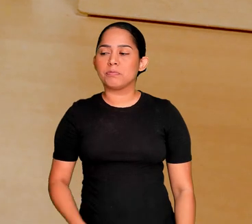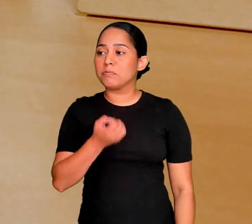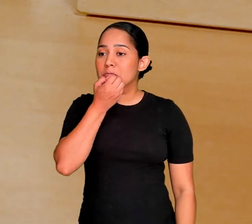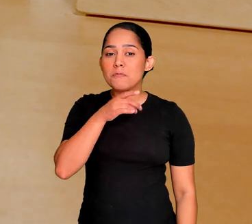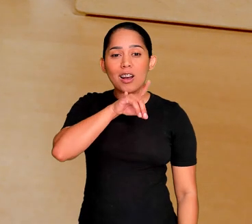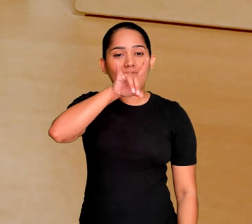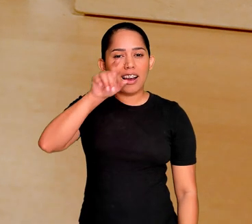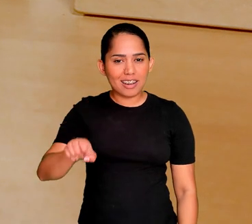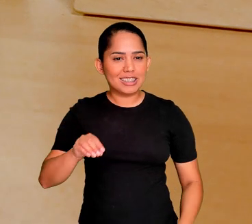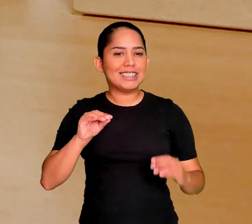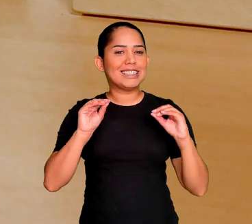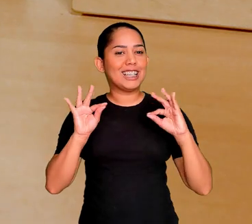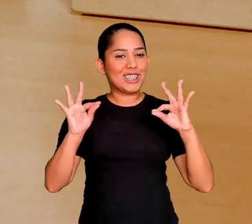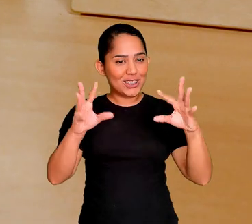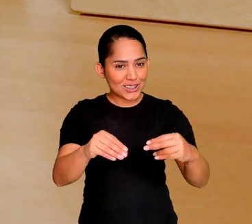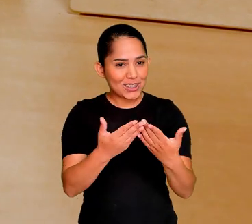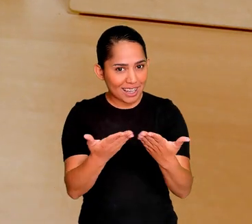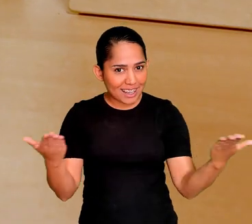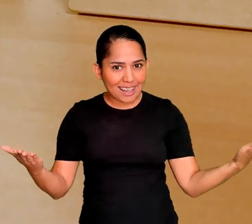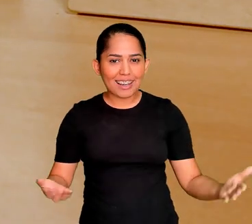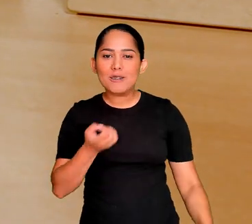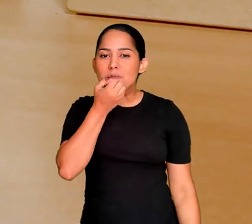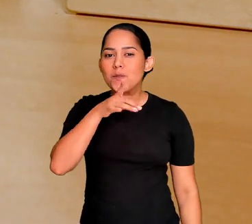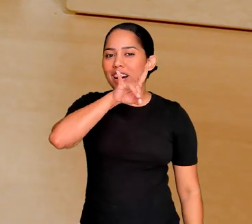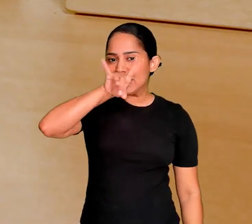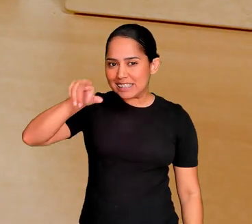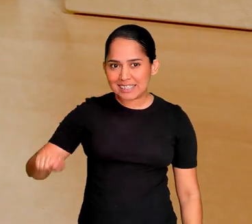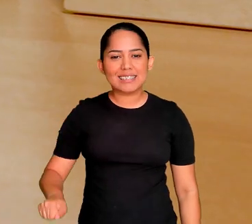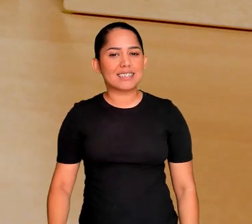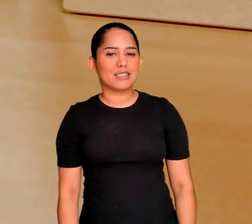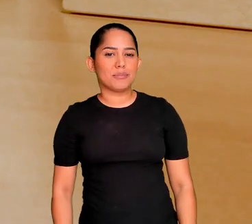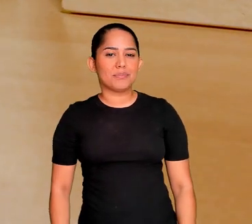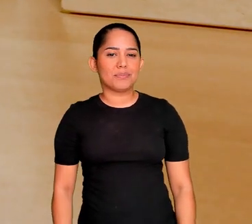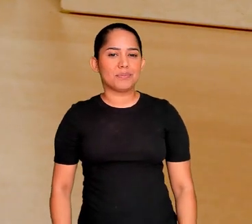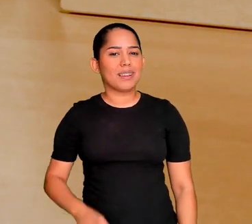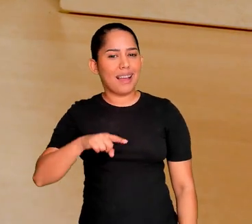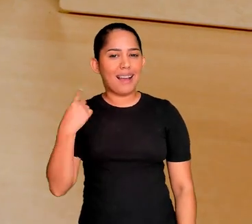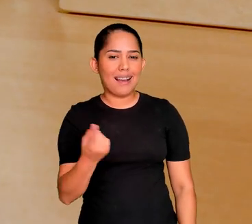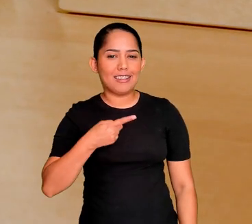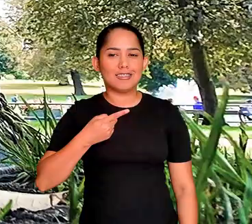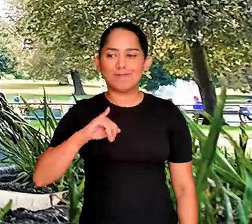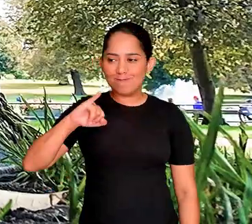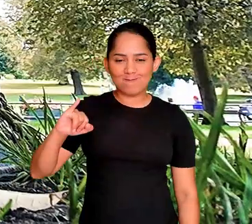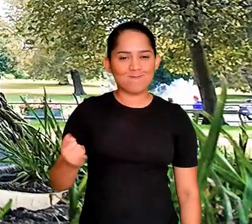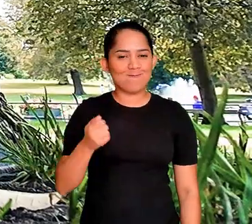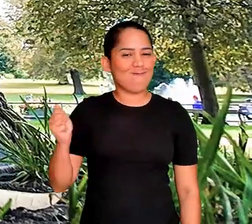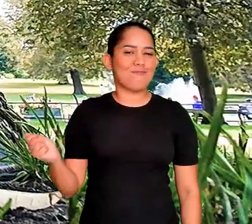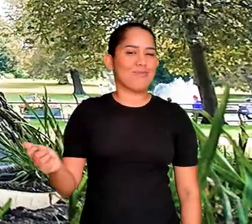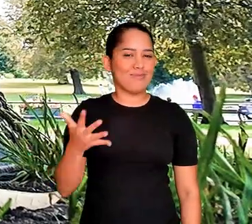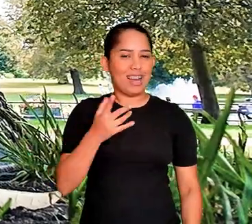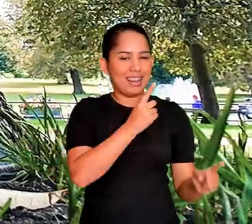Good morning, everybody! Good morning! Okay. A gente teve essa oportunidade mágica de